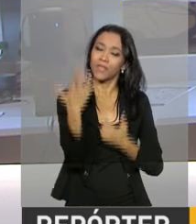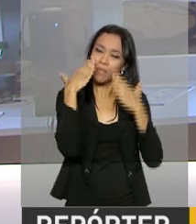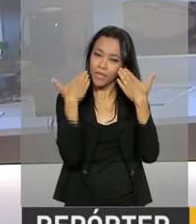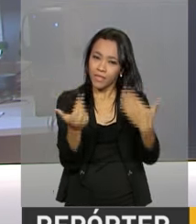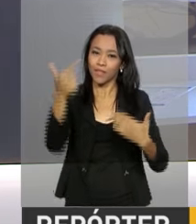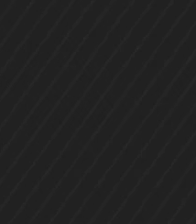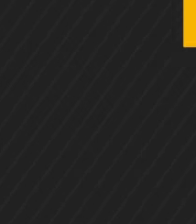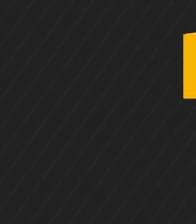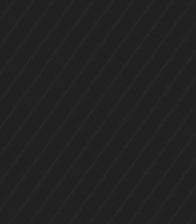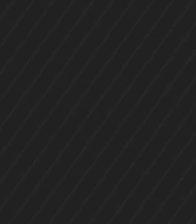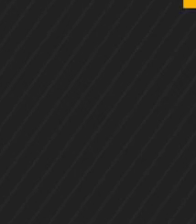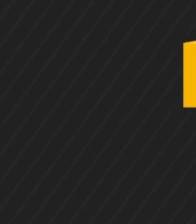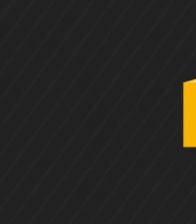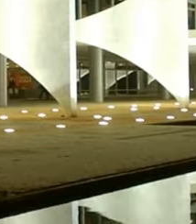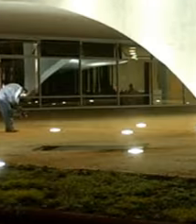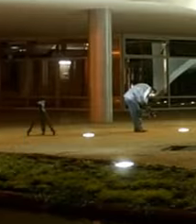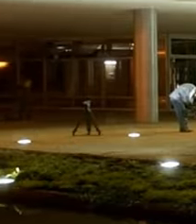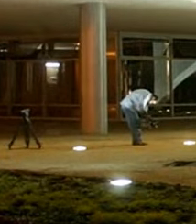repóter NBR